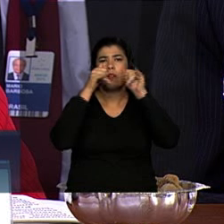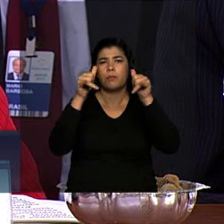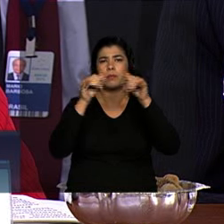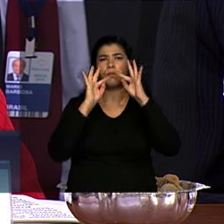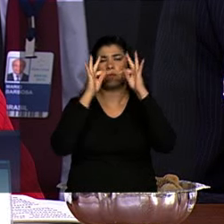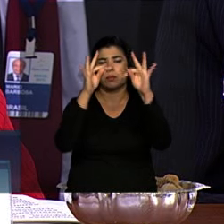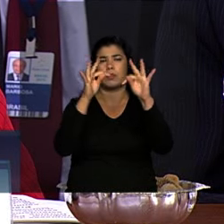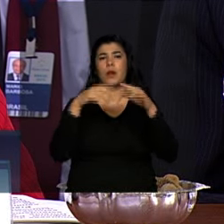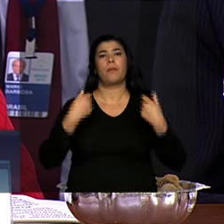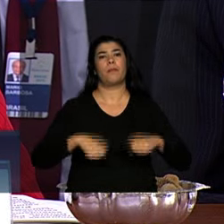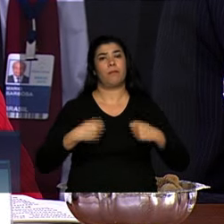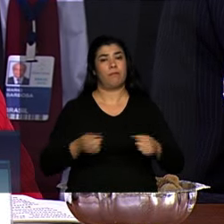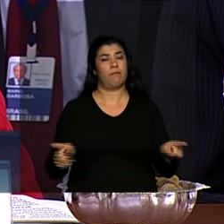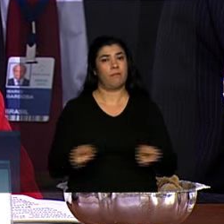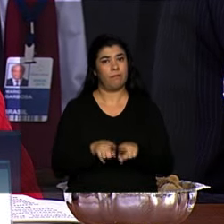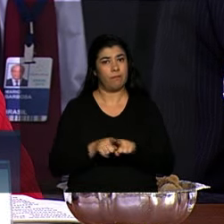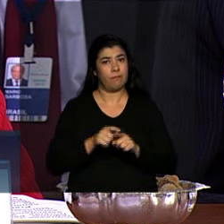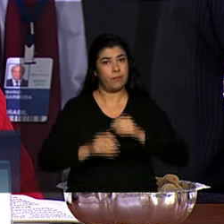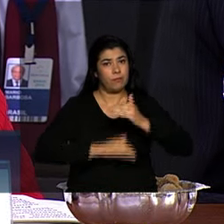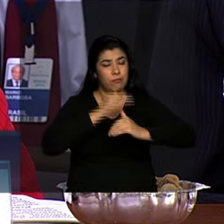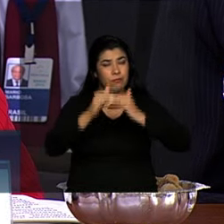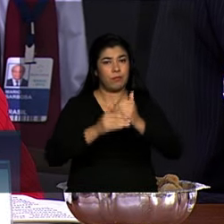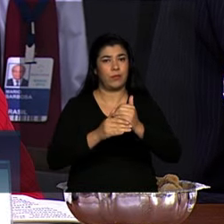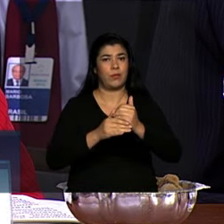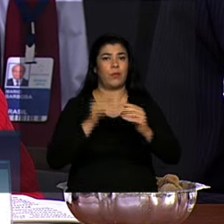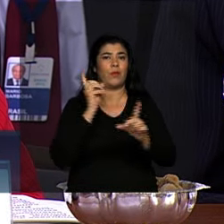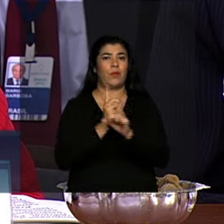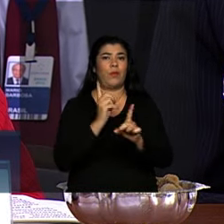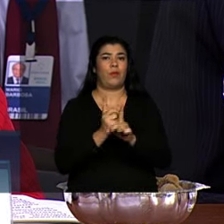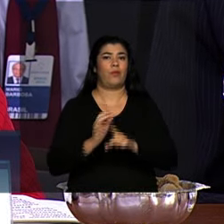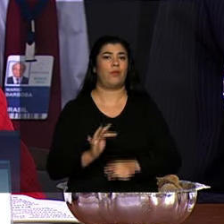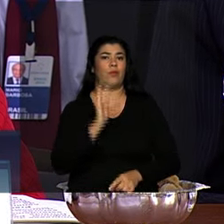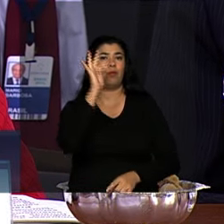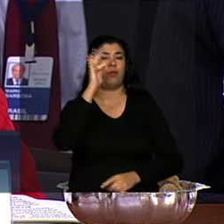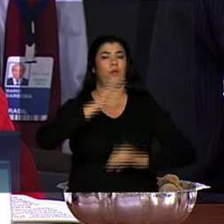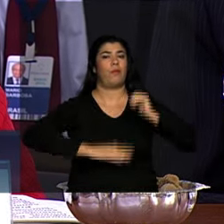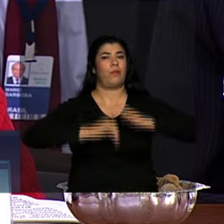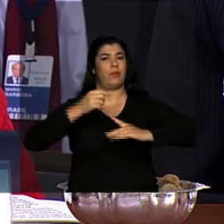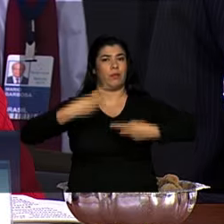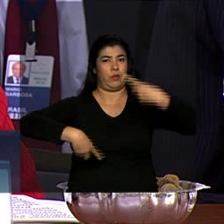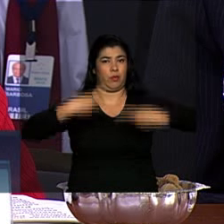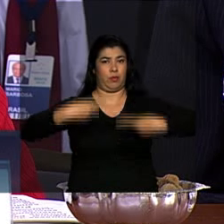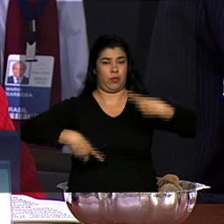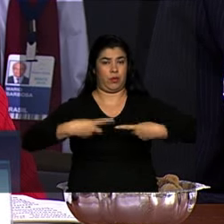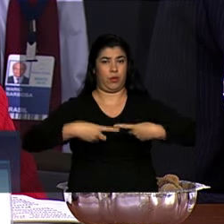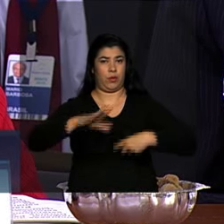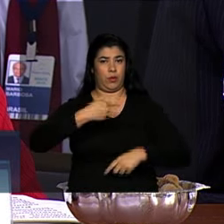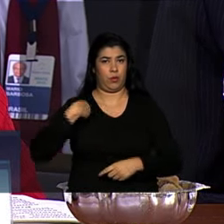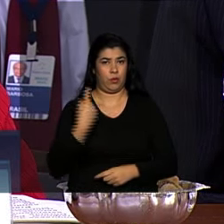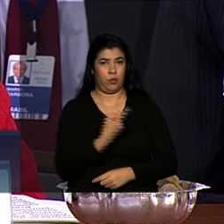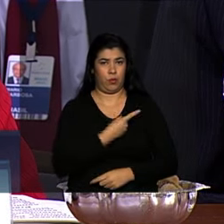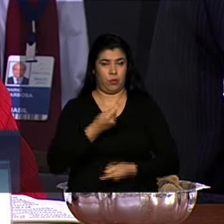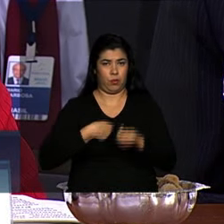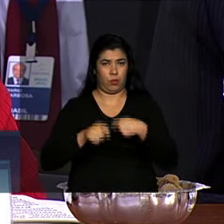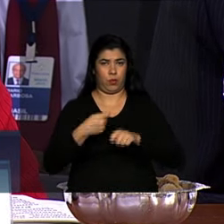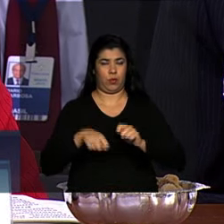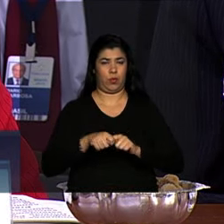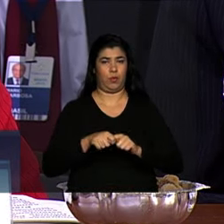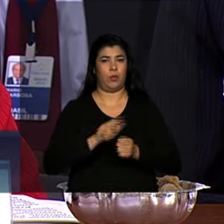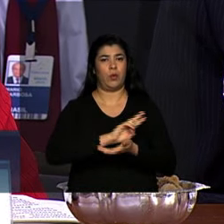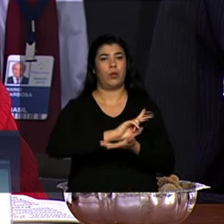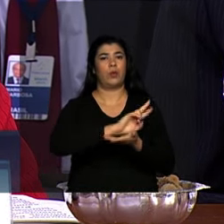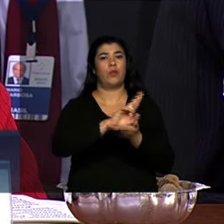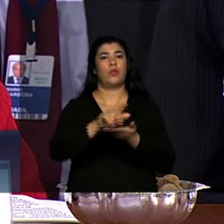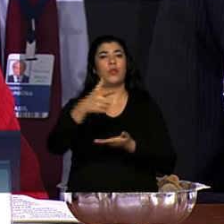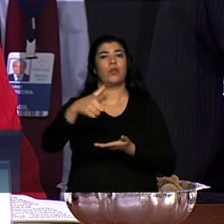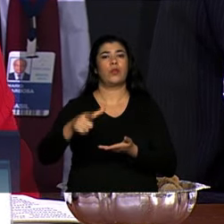Precisamos encontrar novos caminhos para a inserção competitiva de nossas economias nas cadeias